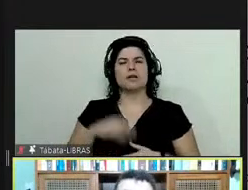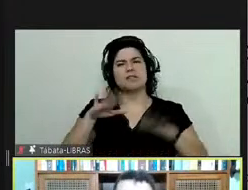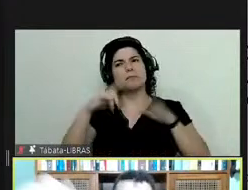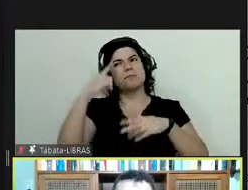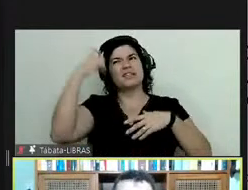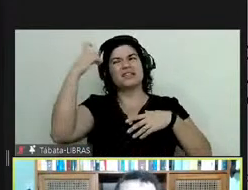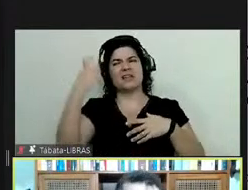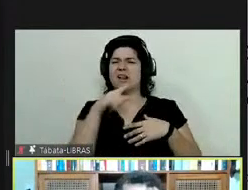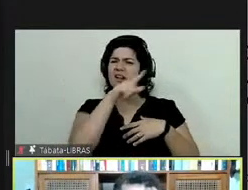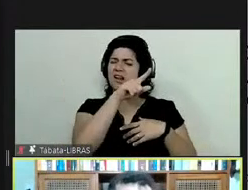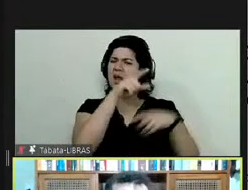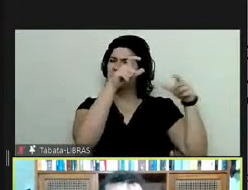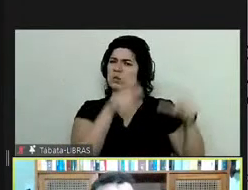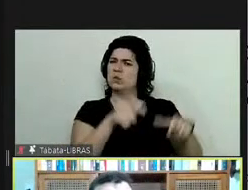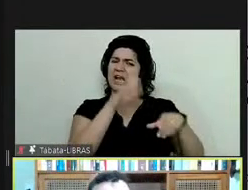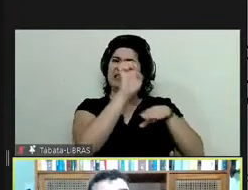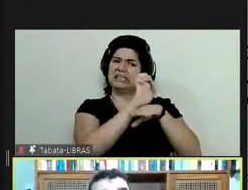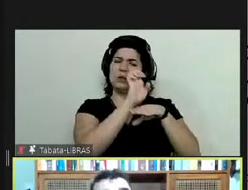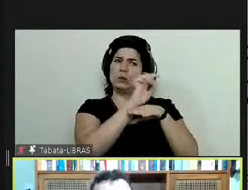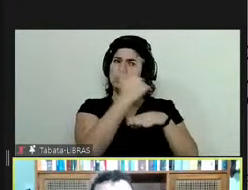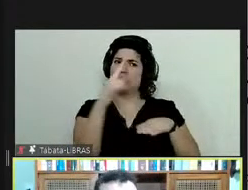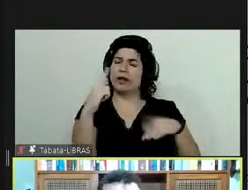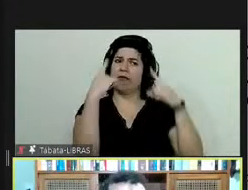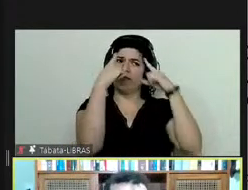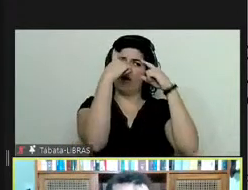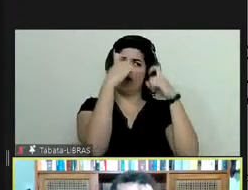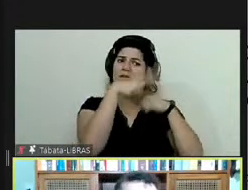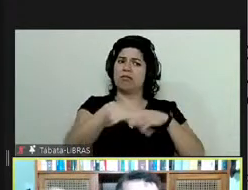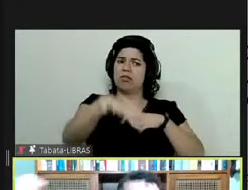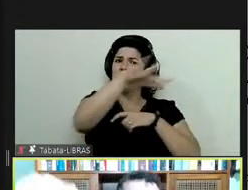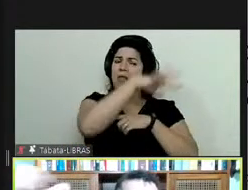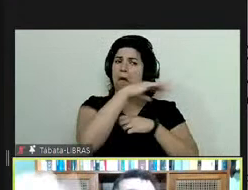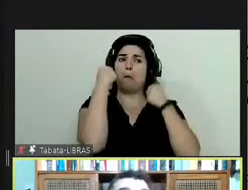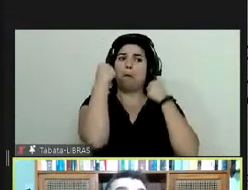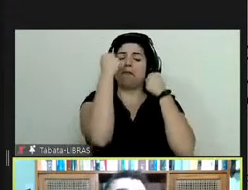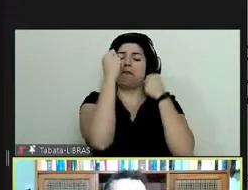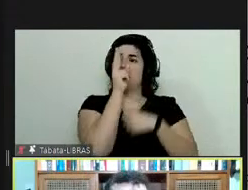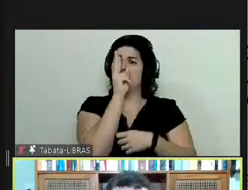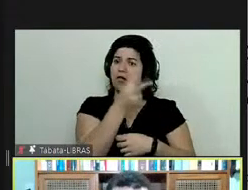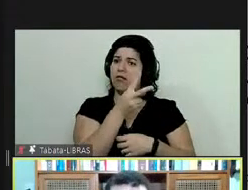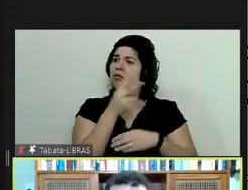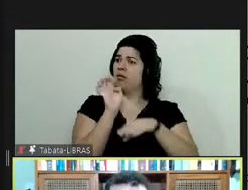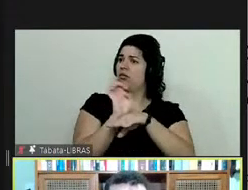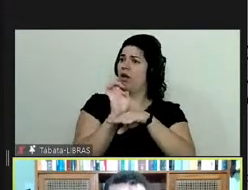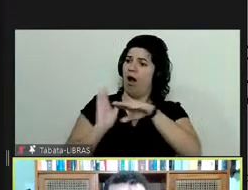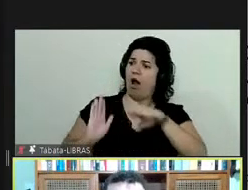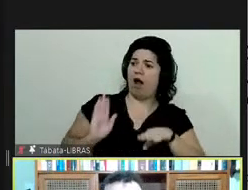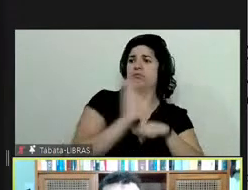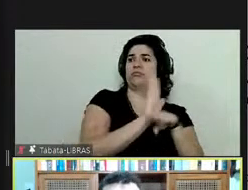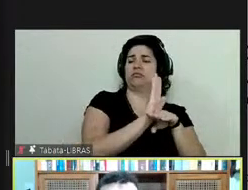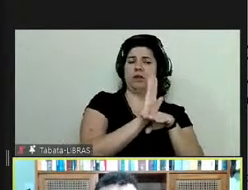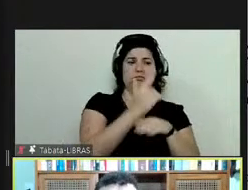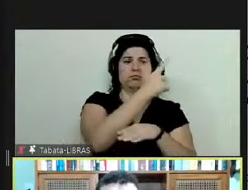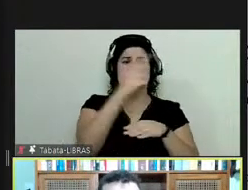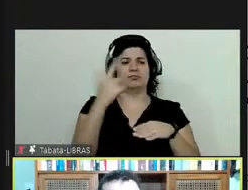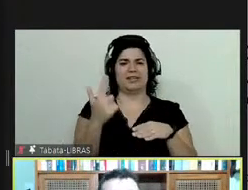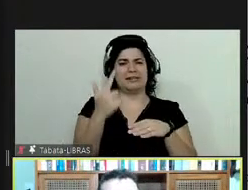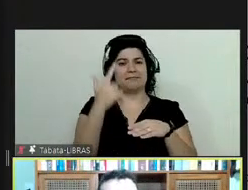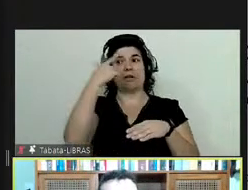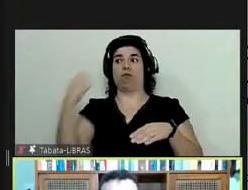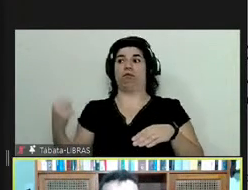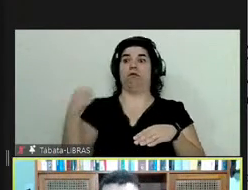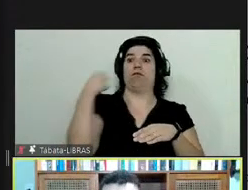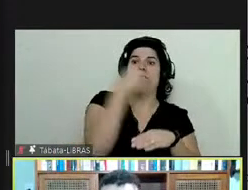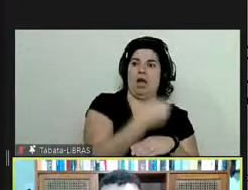parece que o estado não chega a violência é tão grande naquele lugar que o está E ai até lá né então o que que dá essa impressão